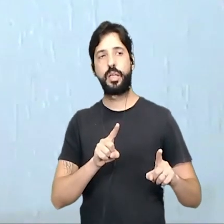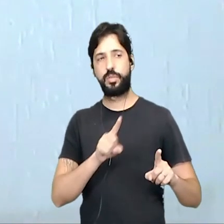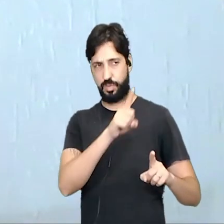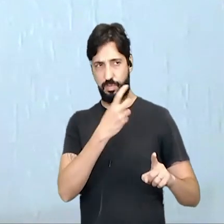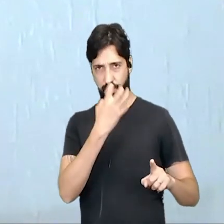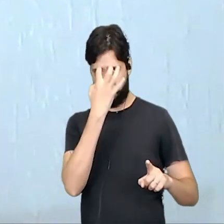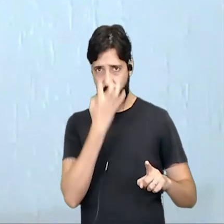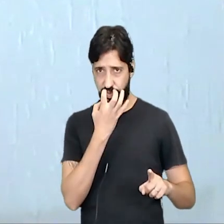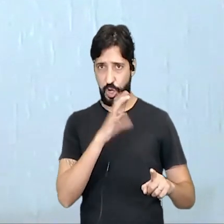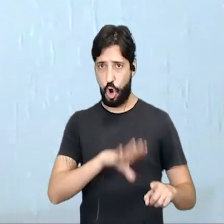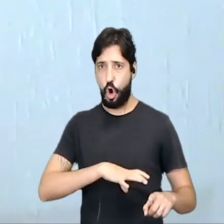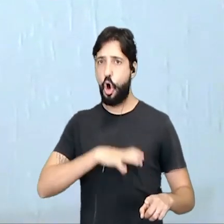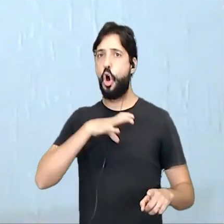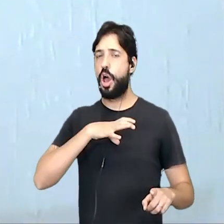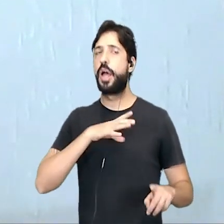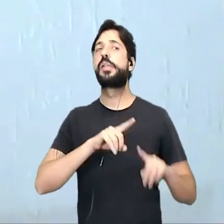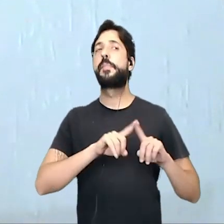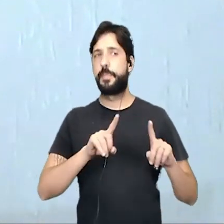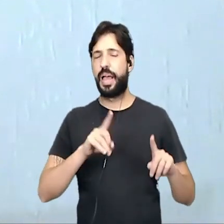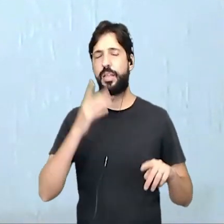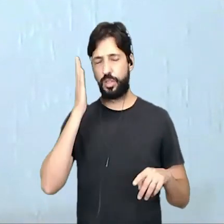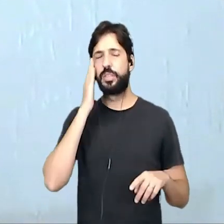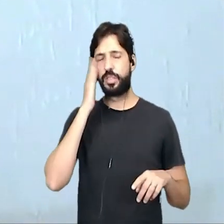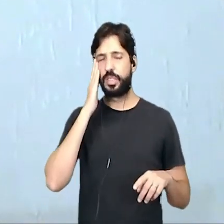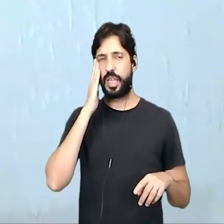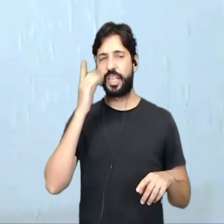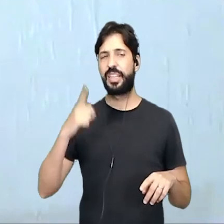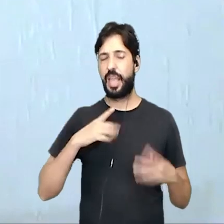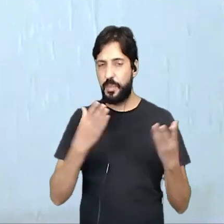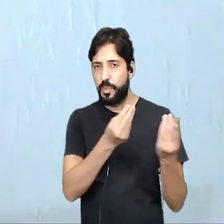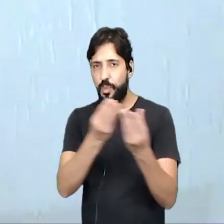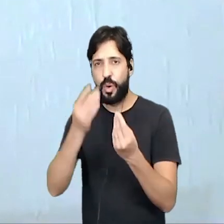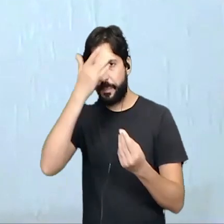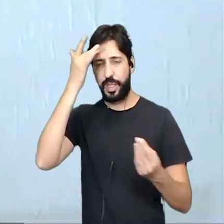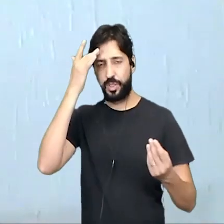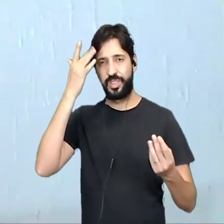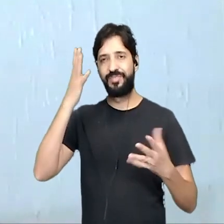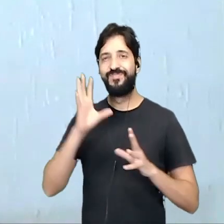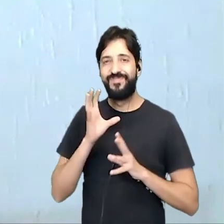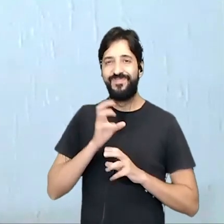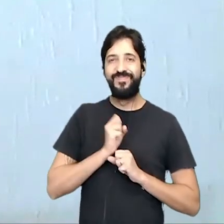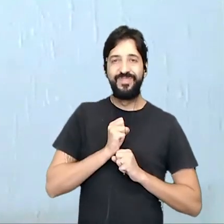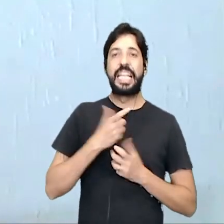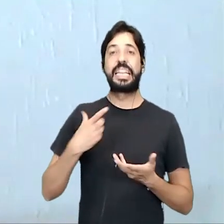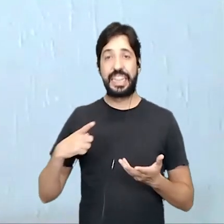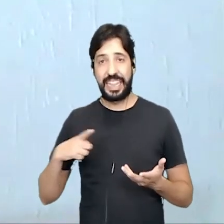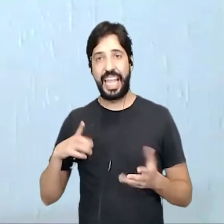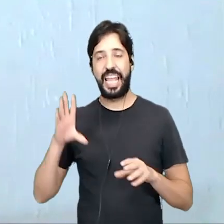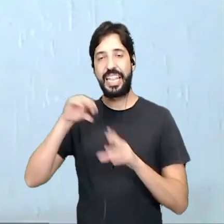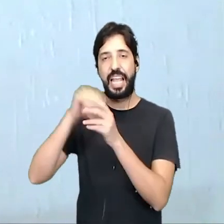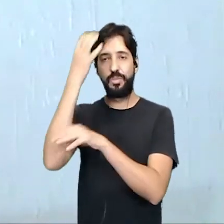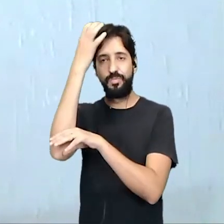provocando a ira e a coragem, mas nós sabemos quanta gente está desolada, pendurada